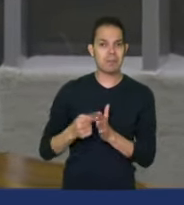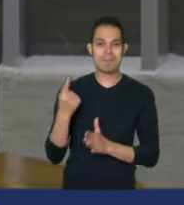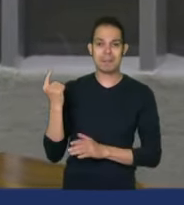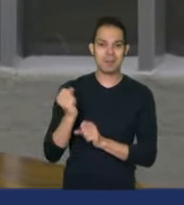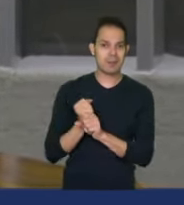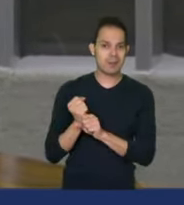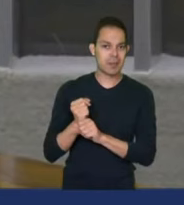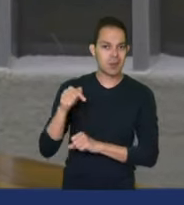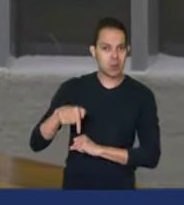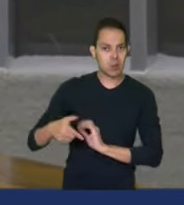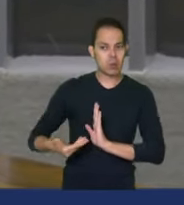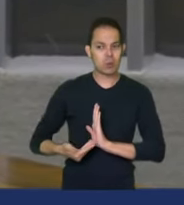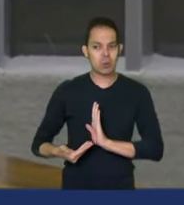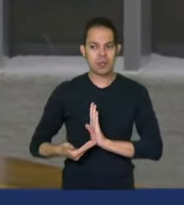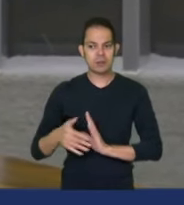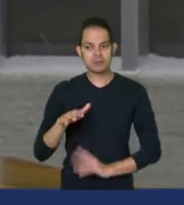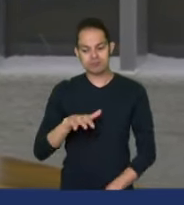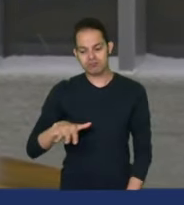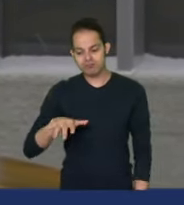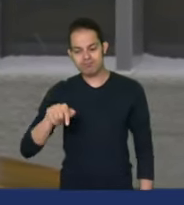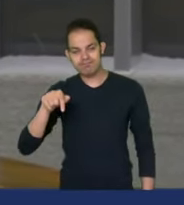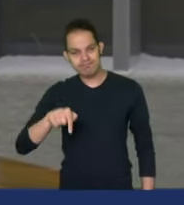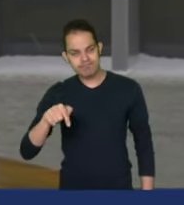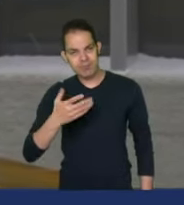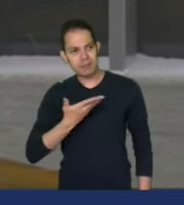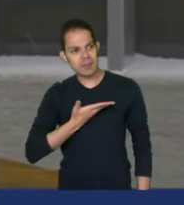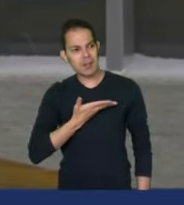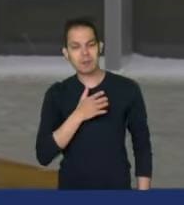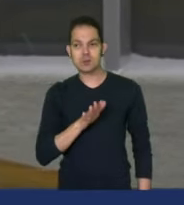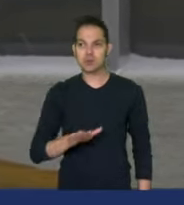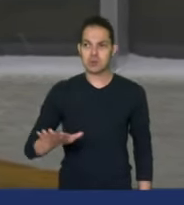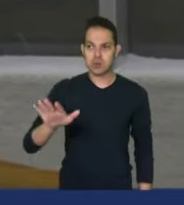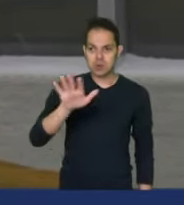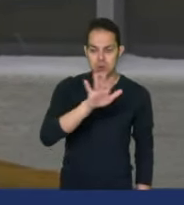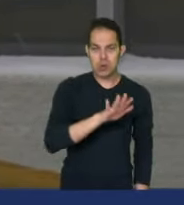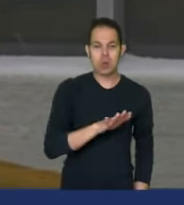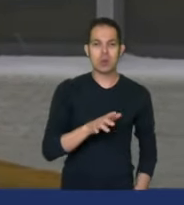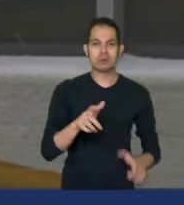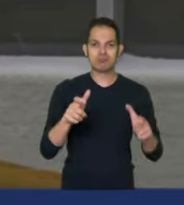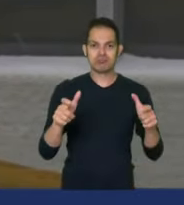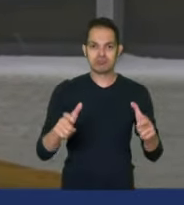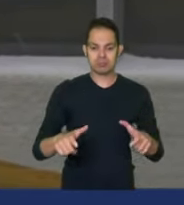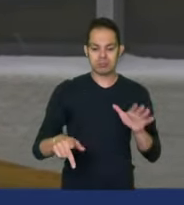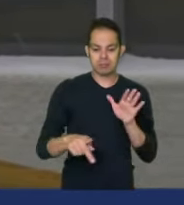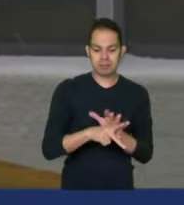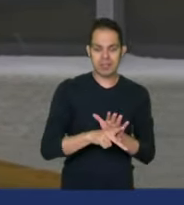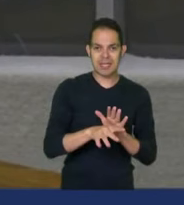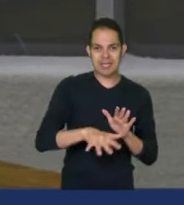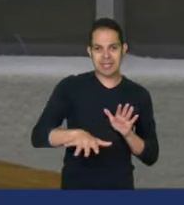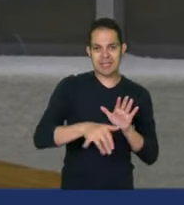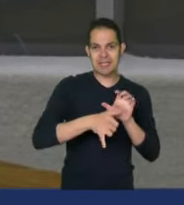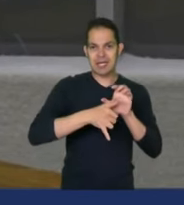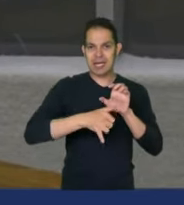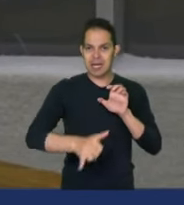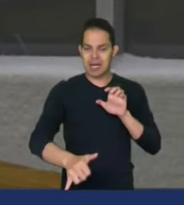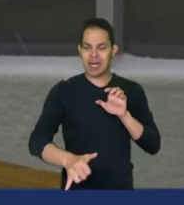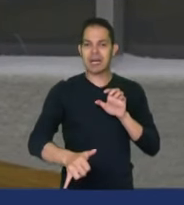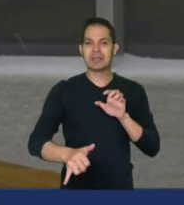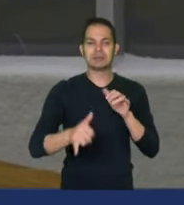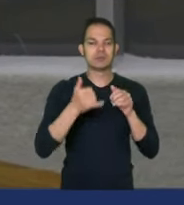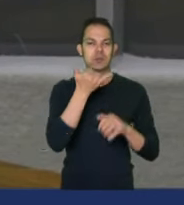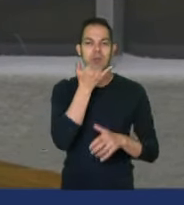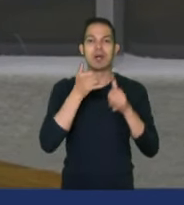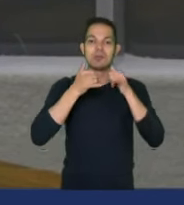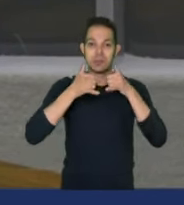e o setor aqui, os companheiros, companheiras eletricitários, sempre fazendo esse debate em defesa da